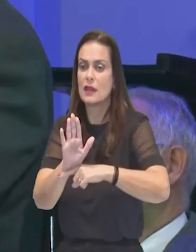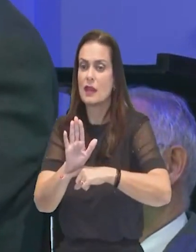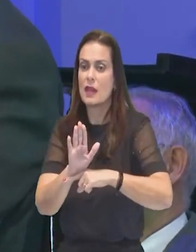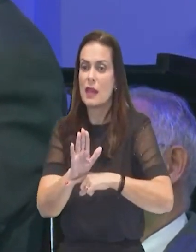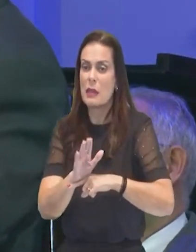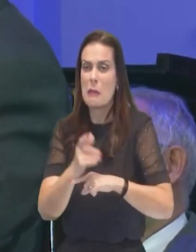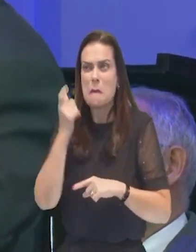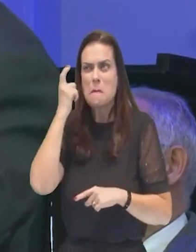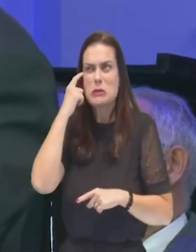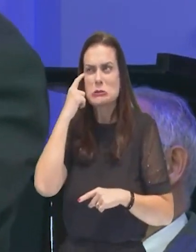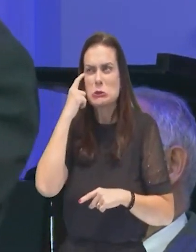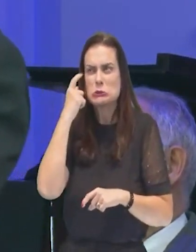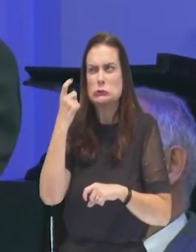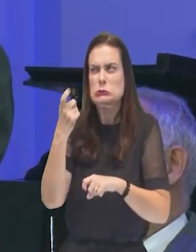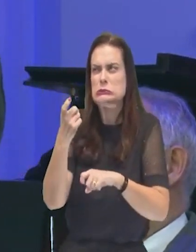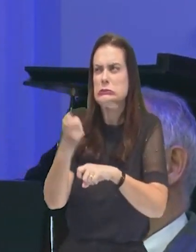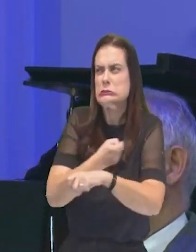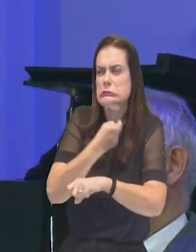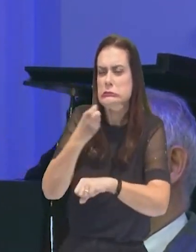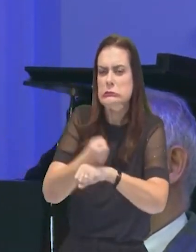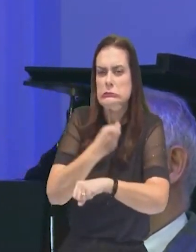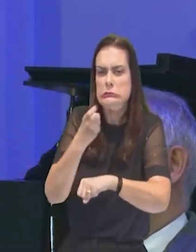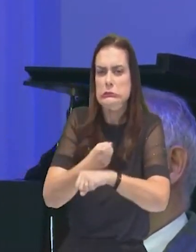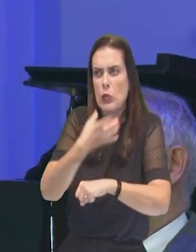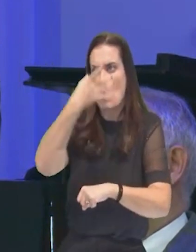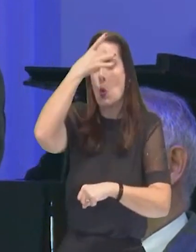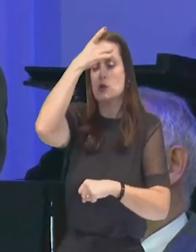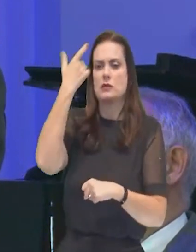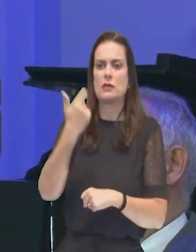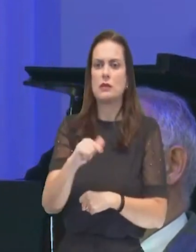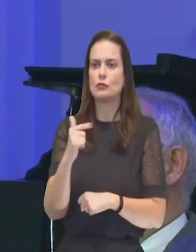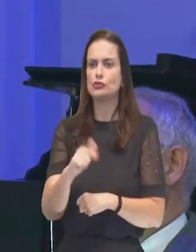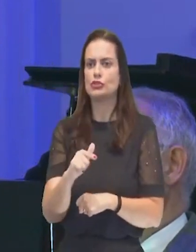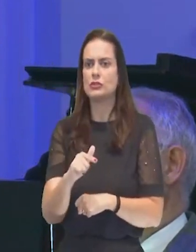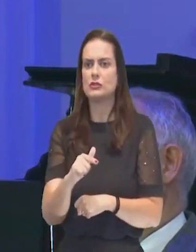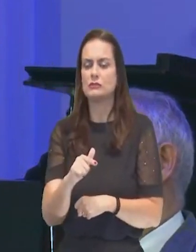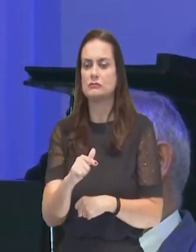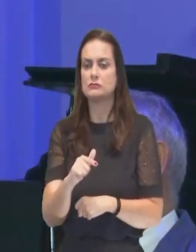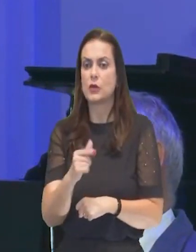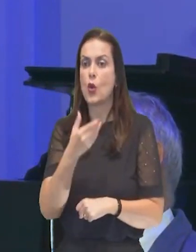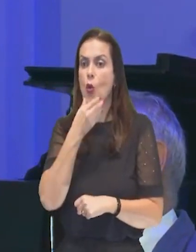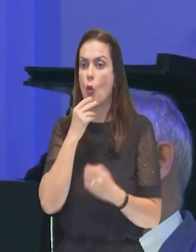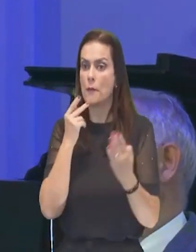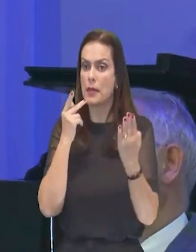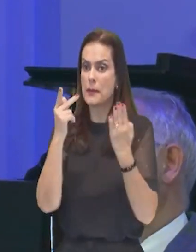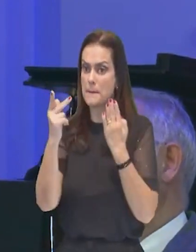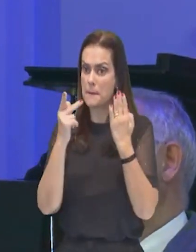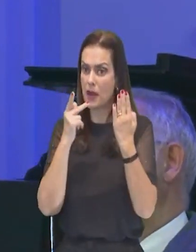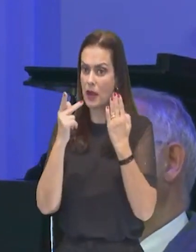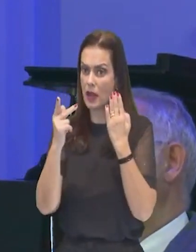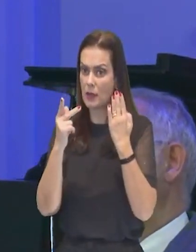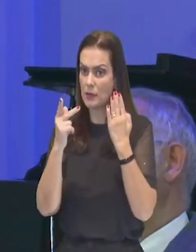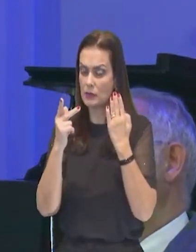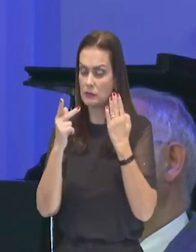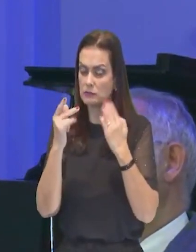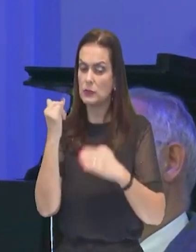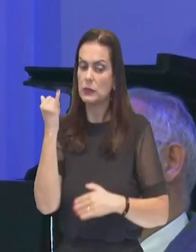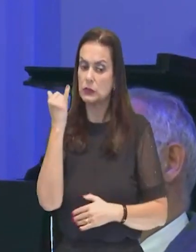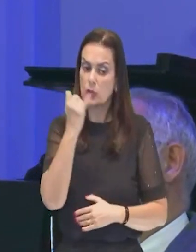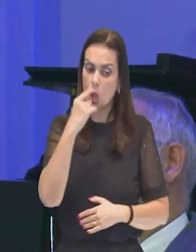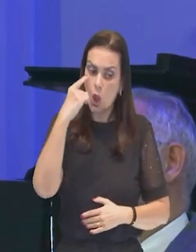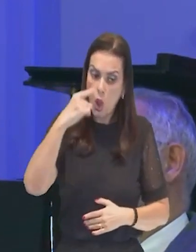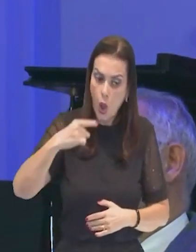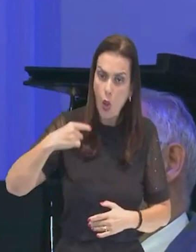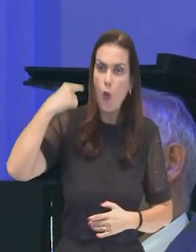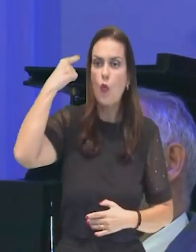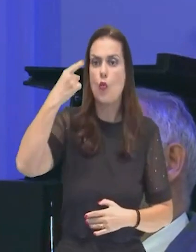prioridades da vida, o homem da parábola ouviu então esta pergunta: louco,